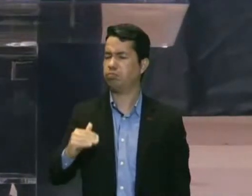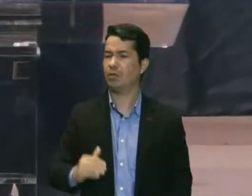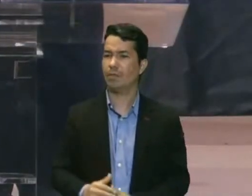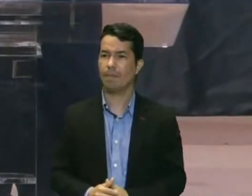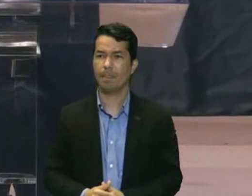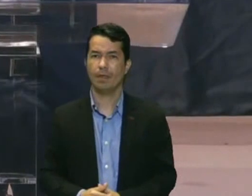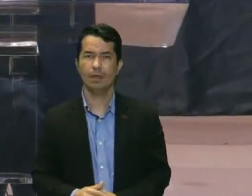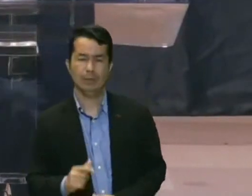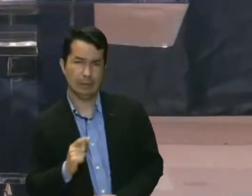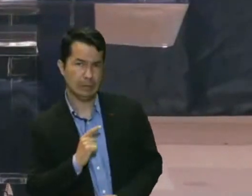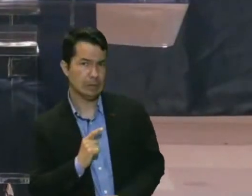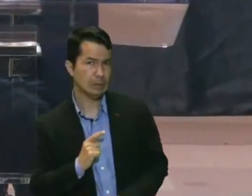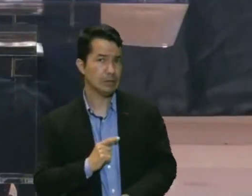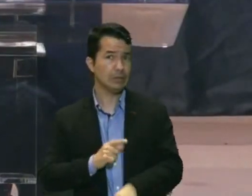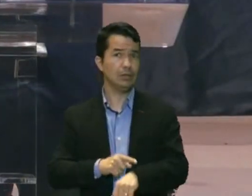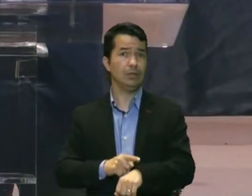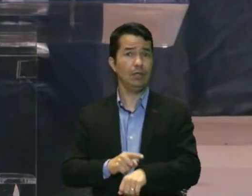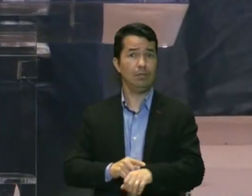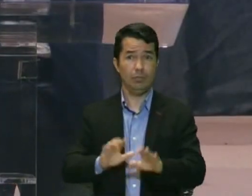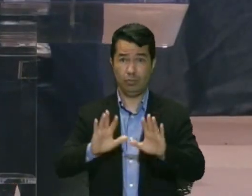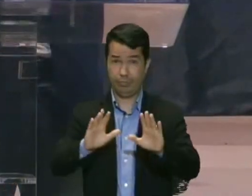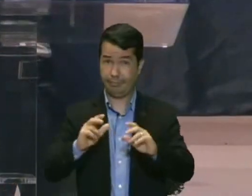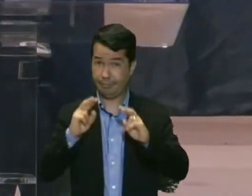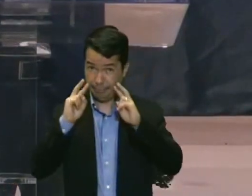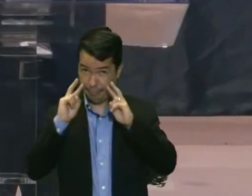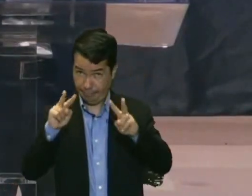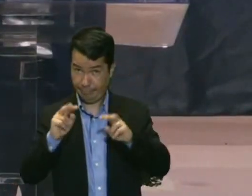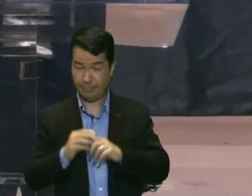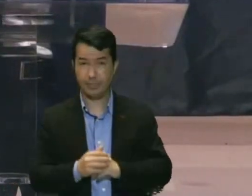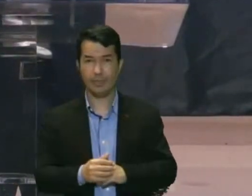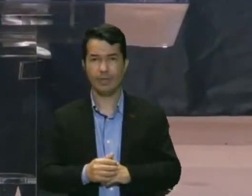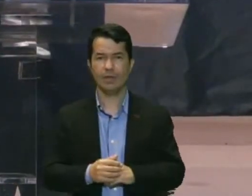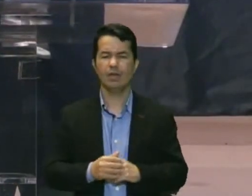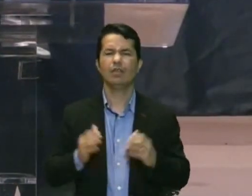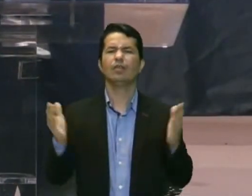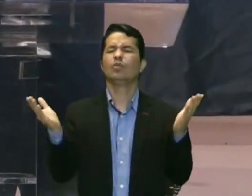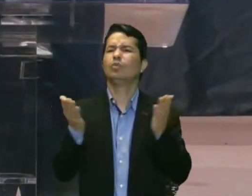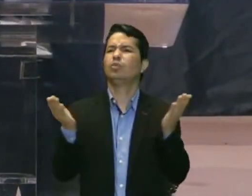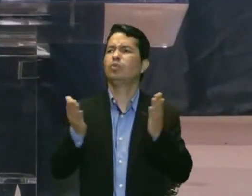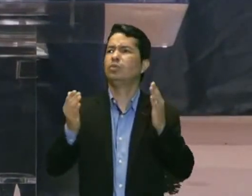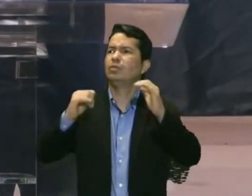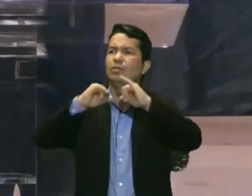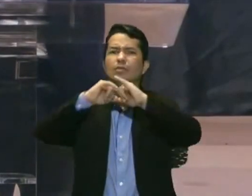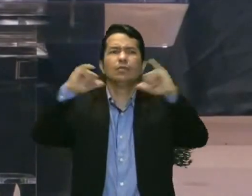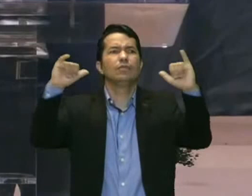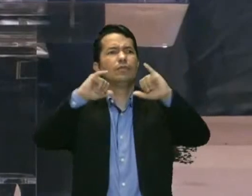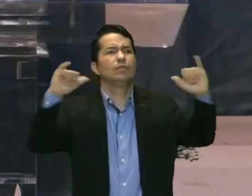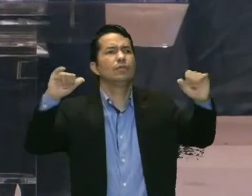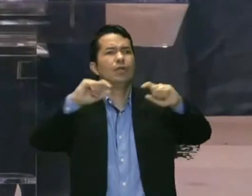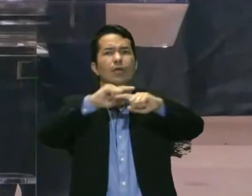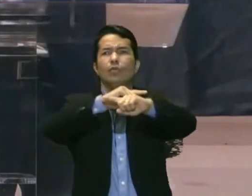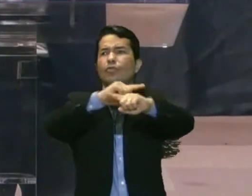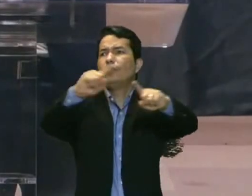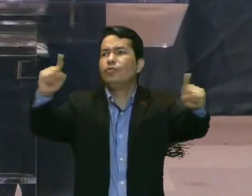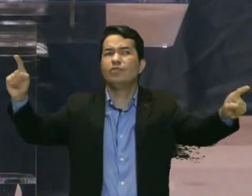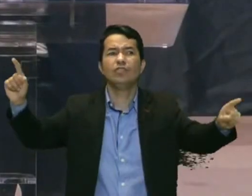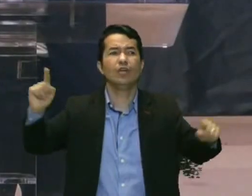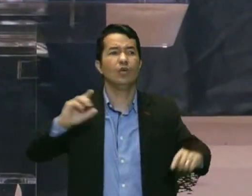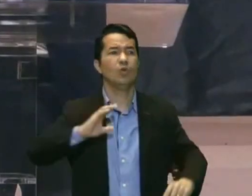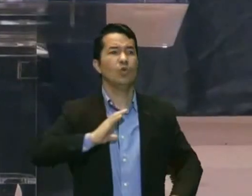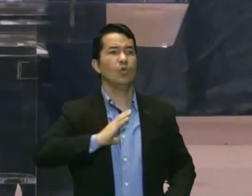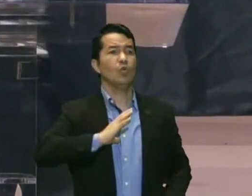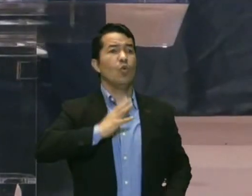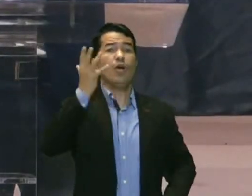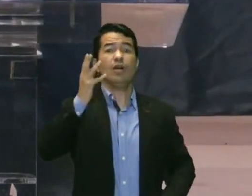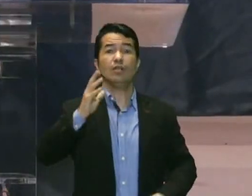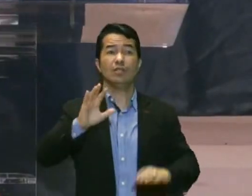meio de tudo aquilo, olha só: mas agora recomendo-lhes que tenham coragem, pois nenhum de vocês perderá a